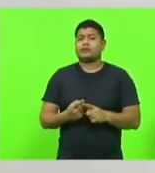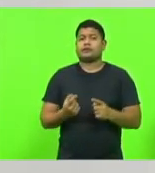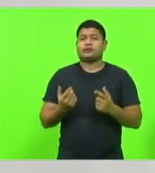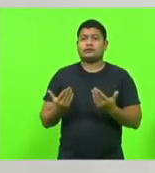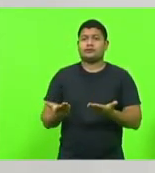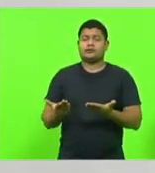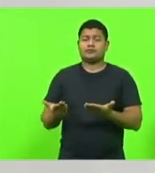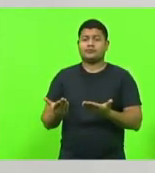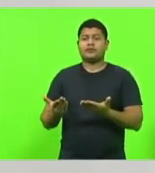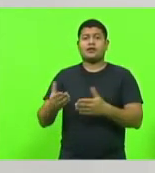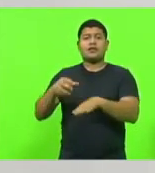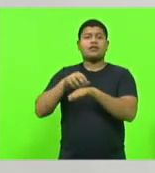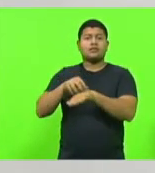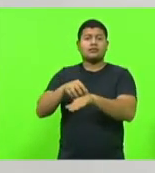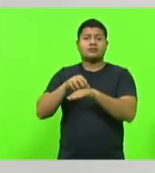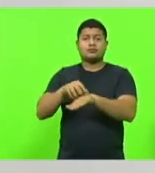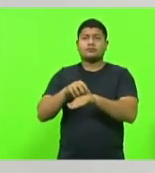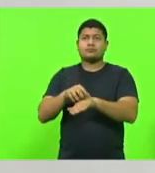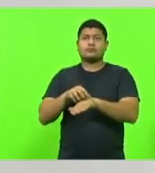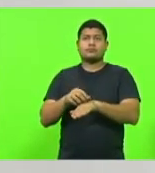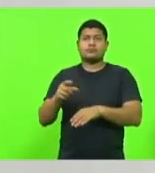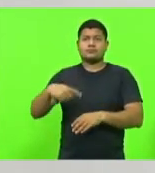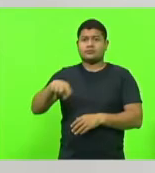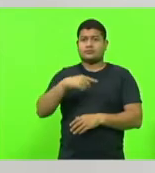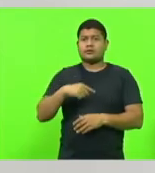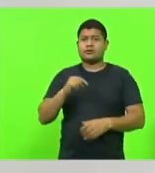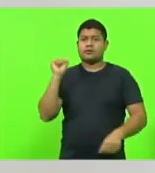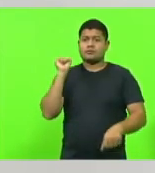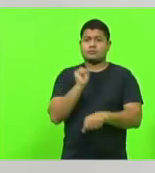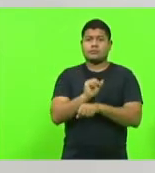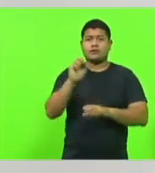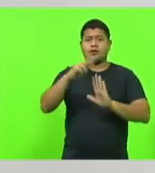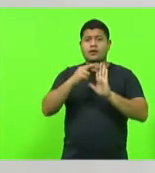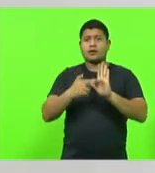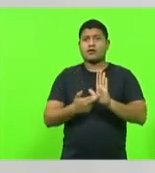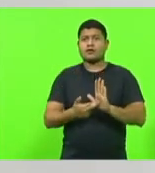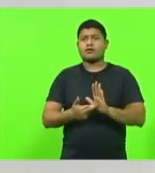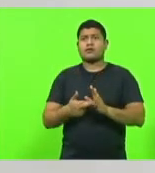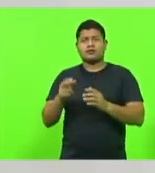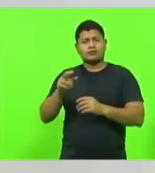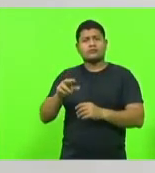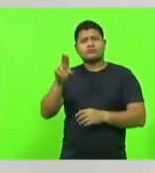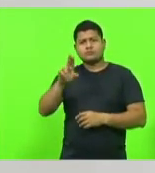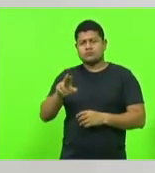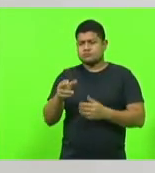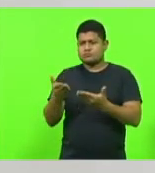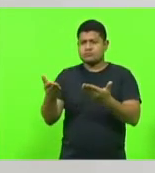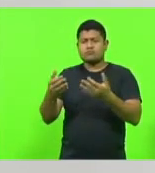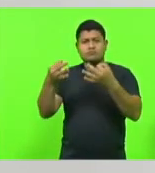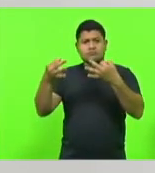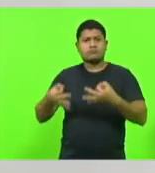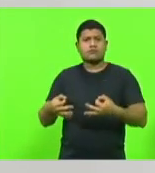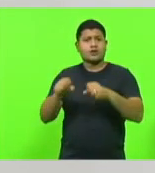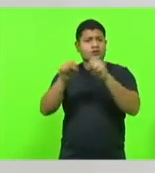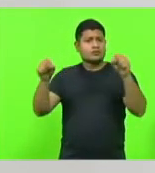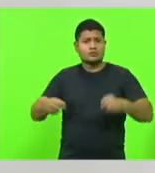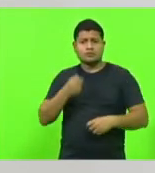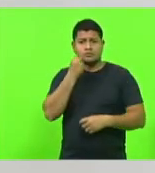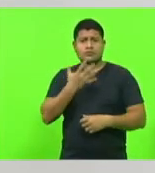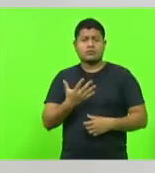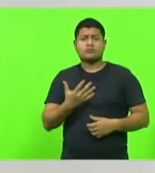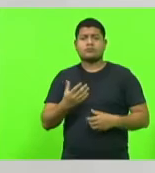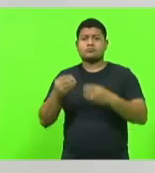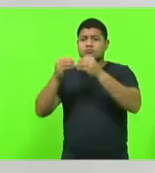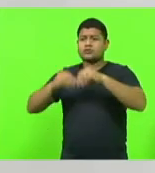transportes, desde que nós impedimos a regulamentação, estão funcionando sem nenhum prejuízo ao